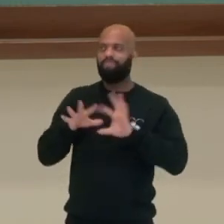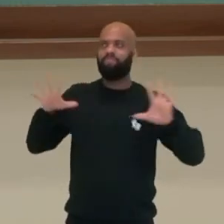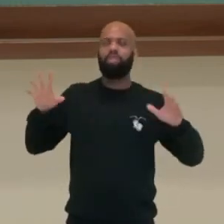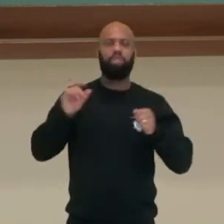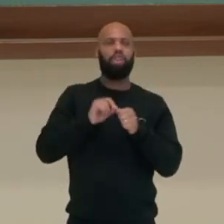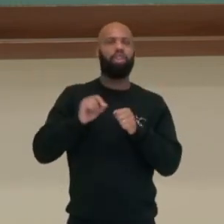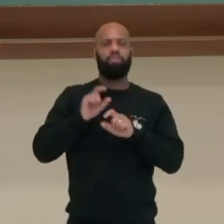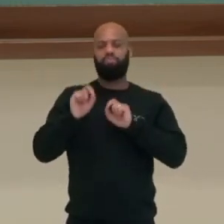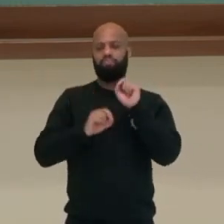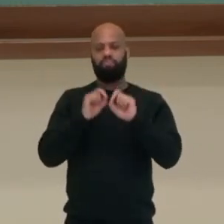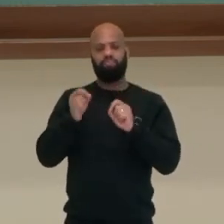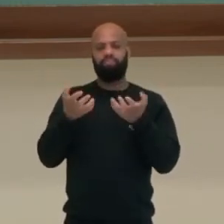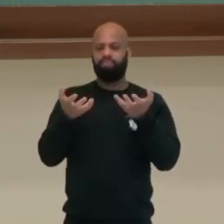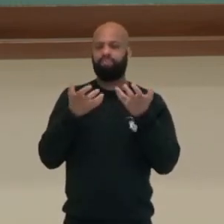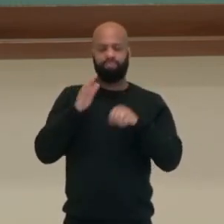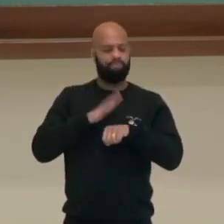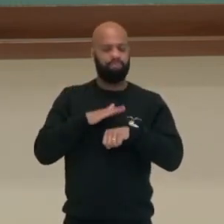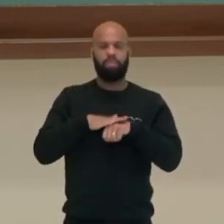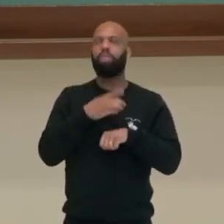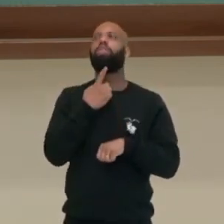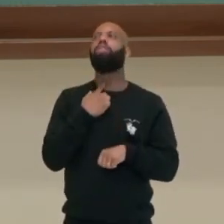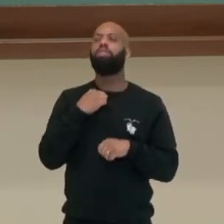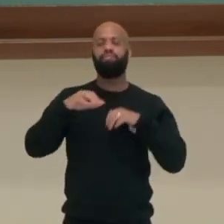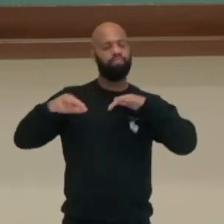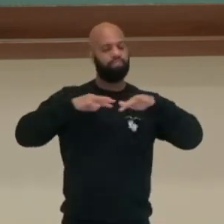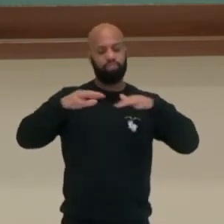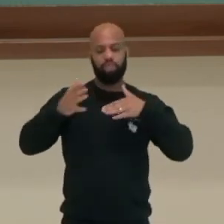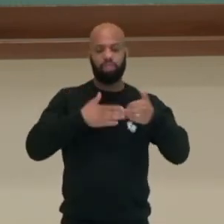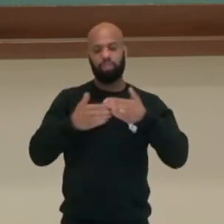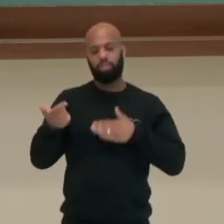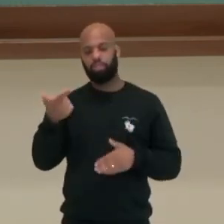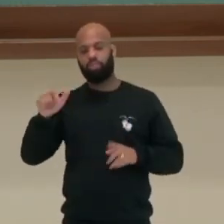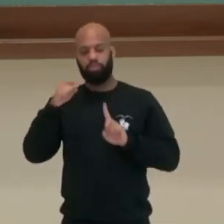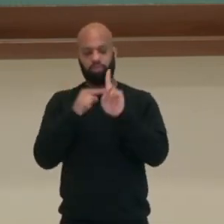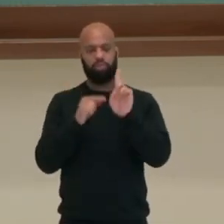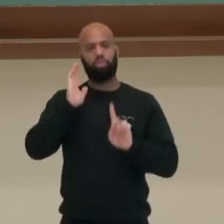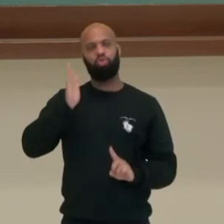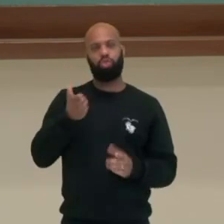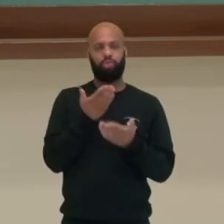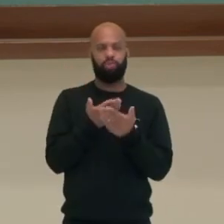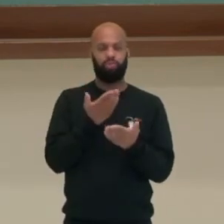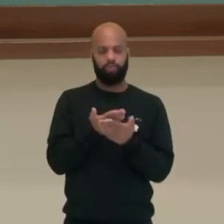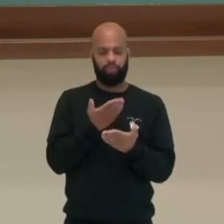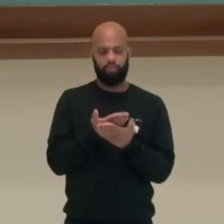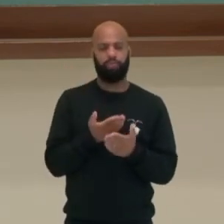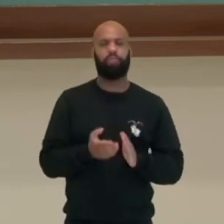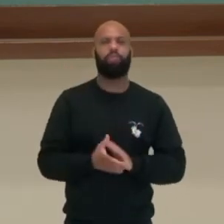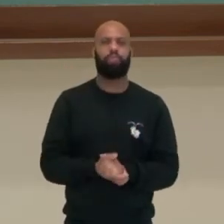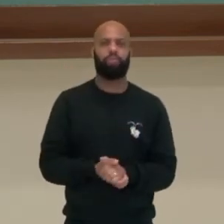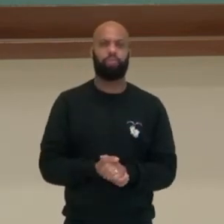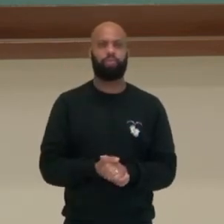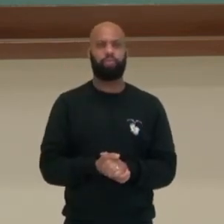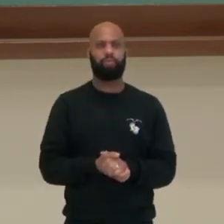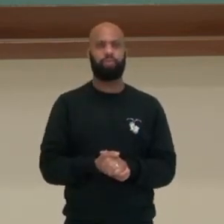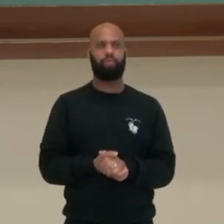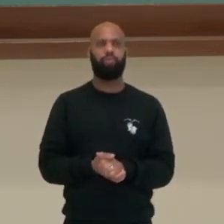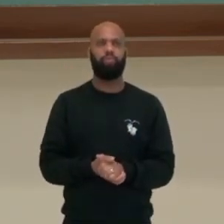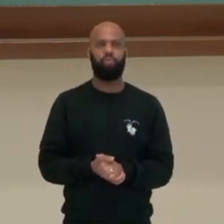para fazer qualquer movimento aí de qualquer um daqueles estilos que nós já estudamos, ok?